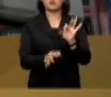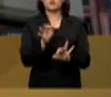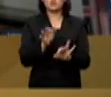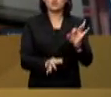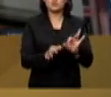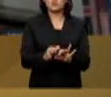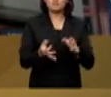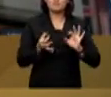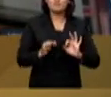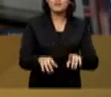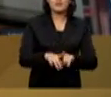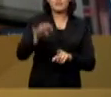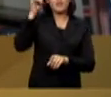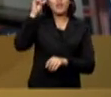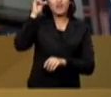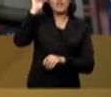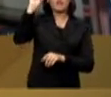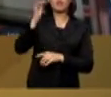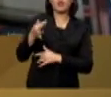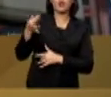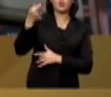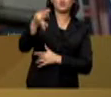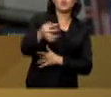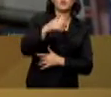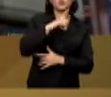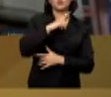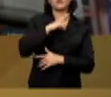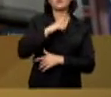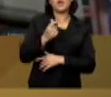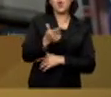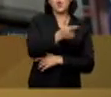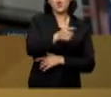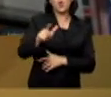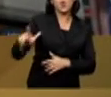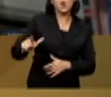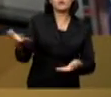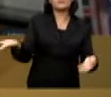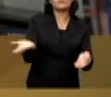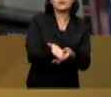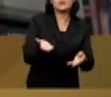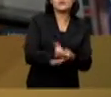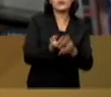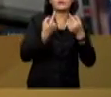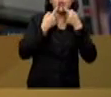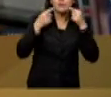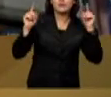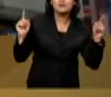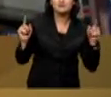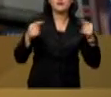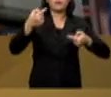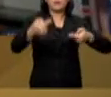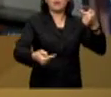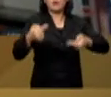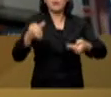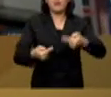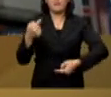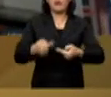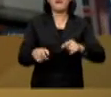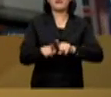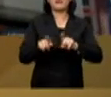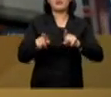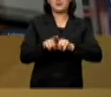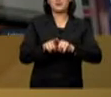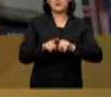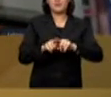e evitar eventuais embargos de declaração e também evitar discussões nas instâncias